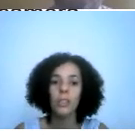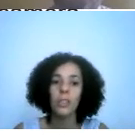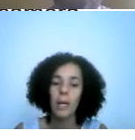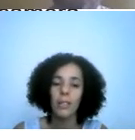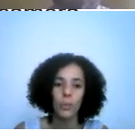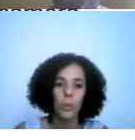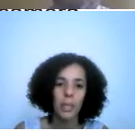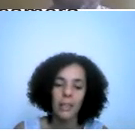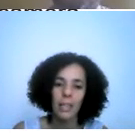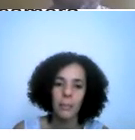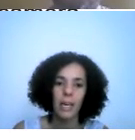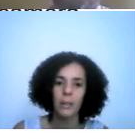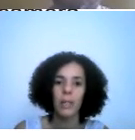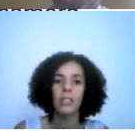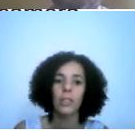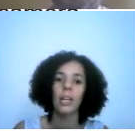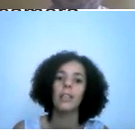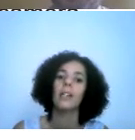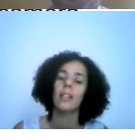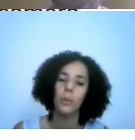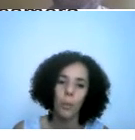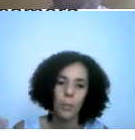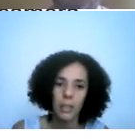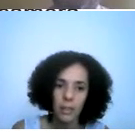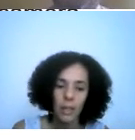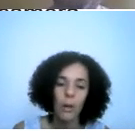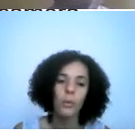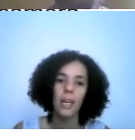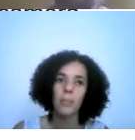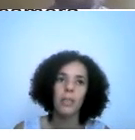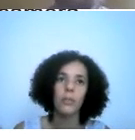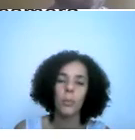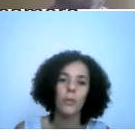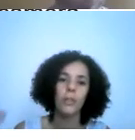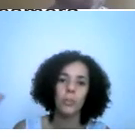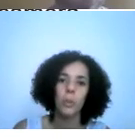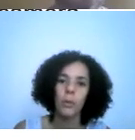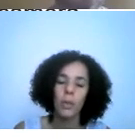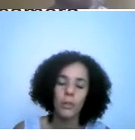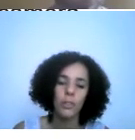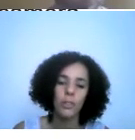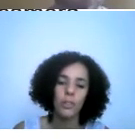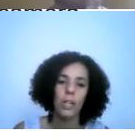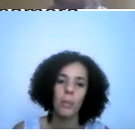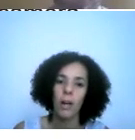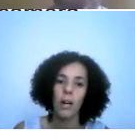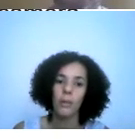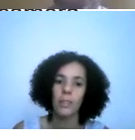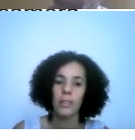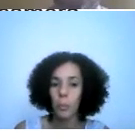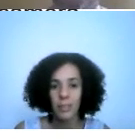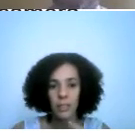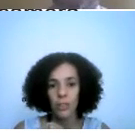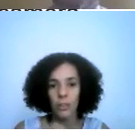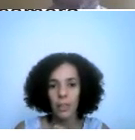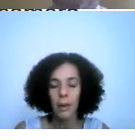invasão, e os animais, num ambiente equilibrado, eles têm, naturalmente, os alimentos são providos pelo ecossistema local, né? Então,